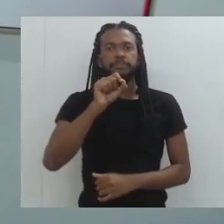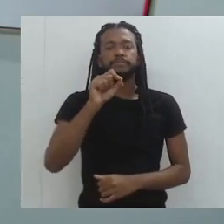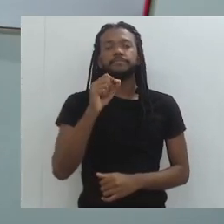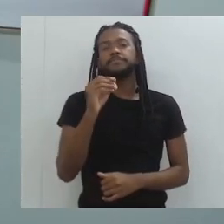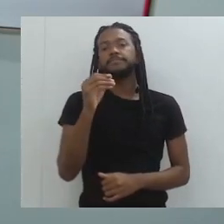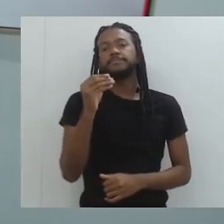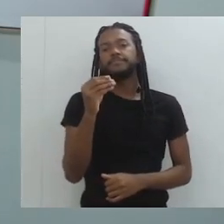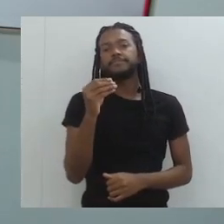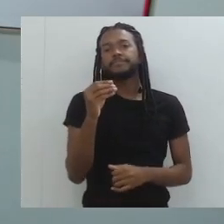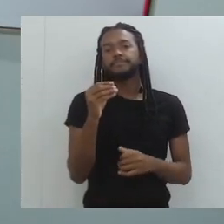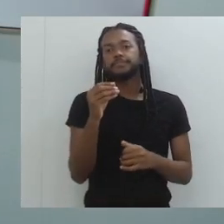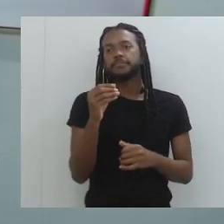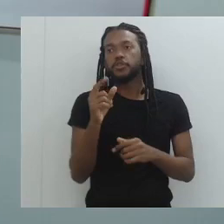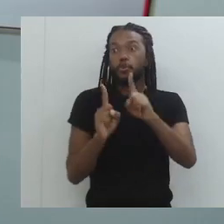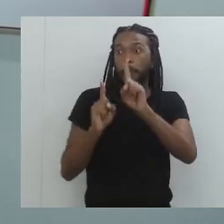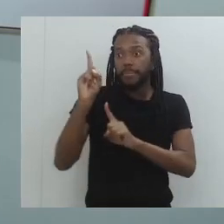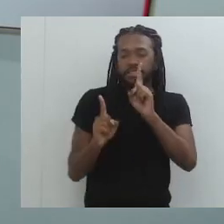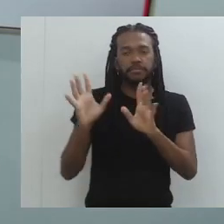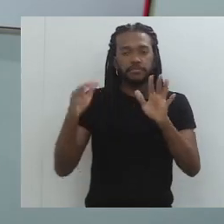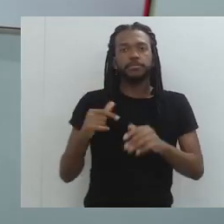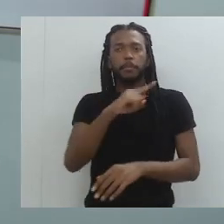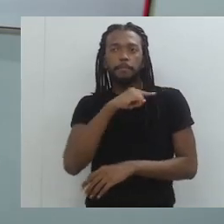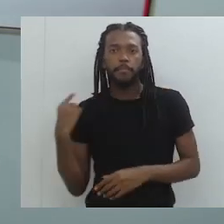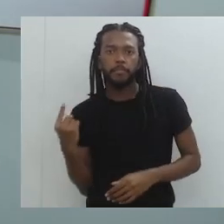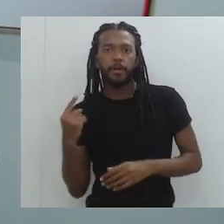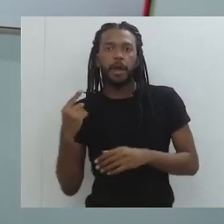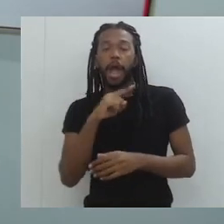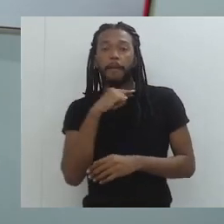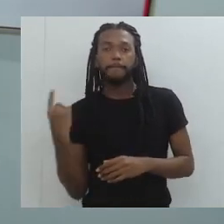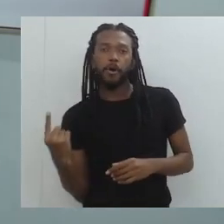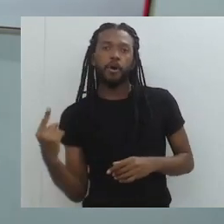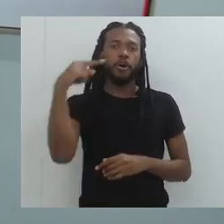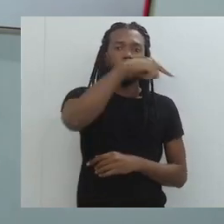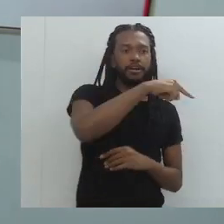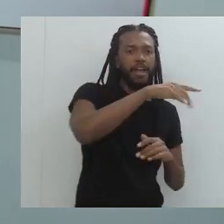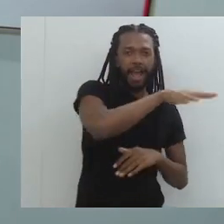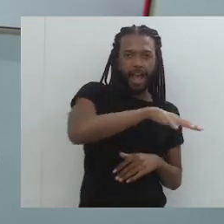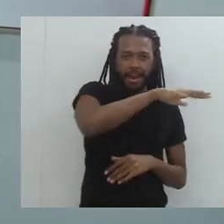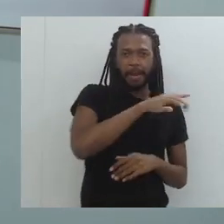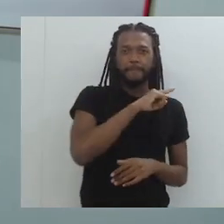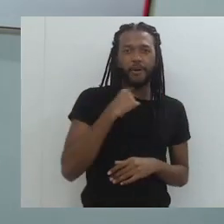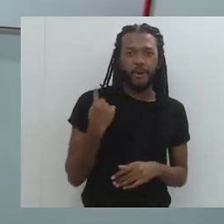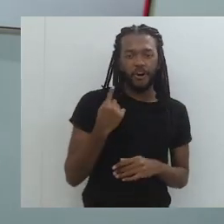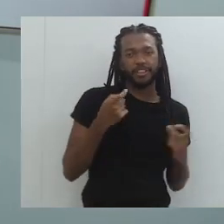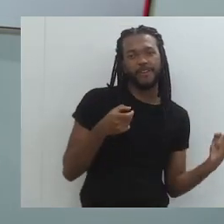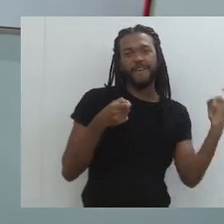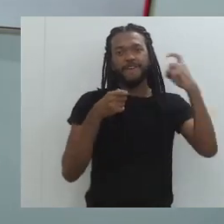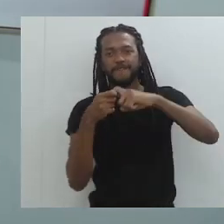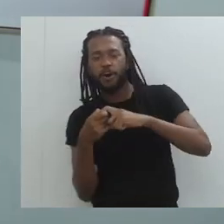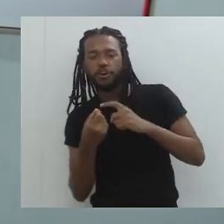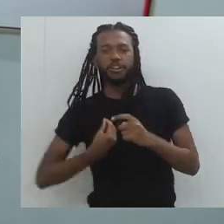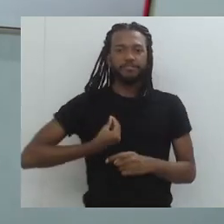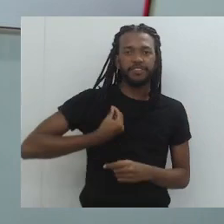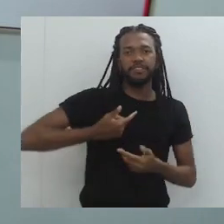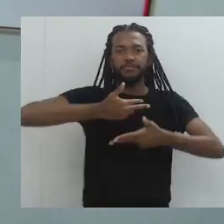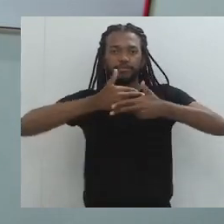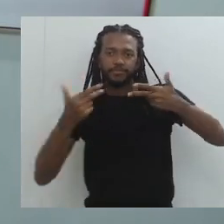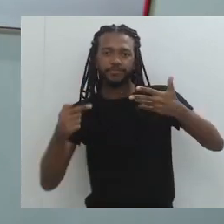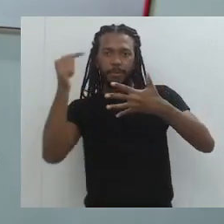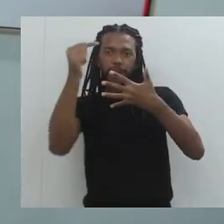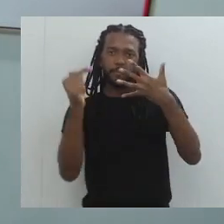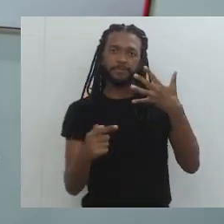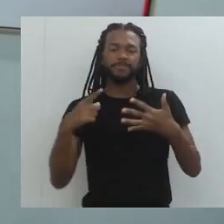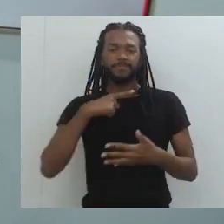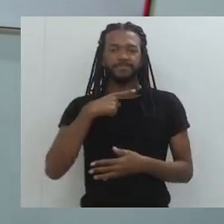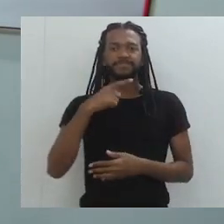competitivo para ser cooperativo. Então você morre e vai para a zona morta, depois você revive. Então é bem